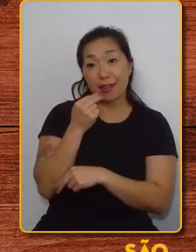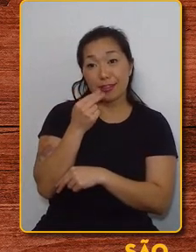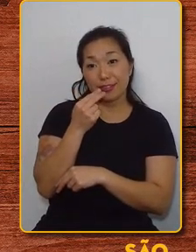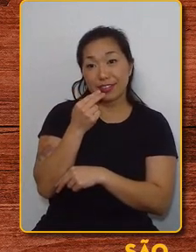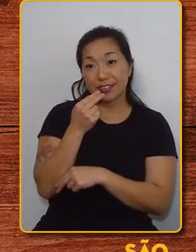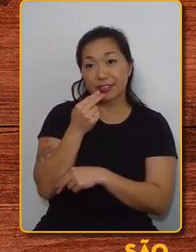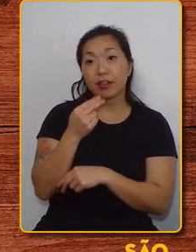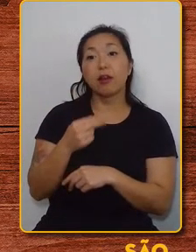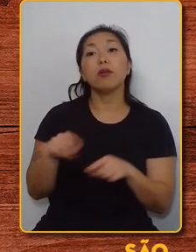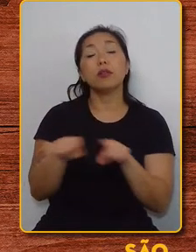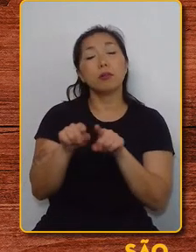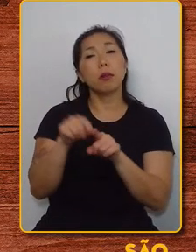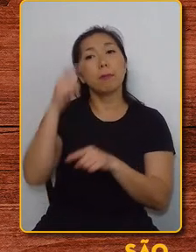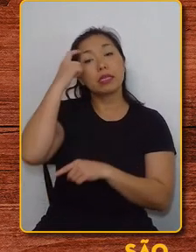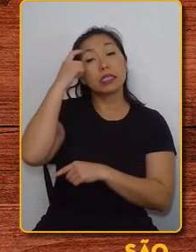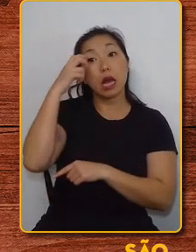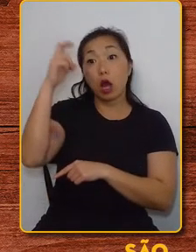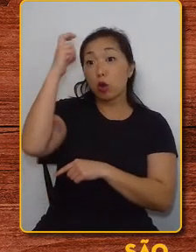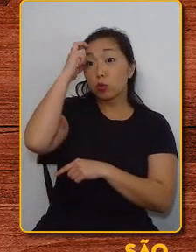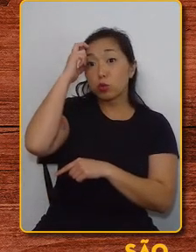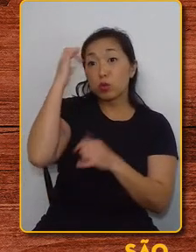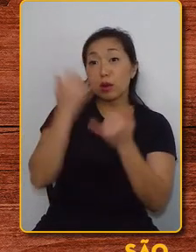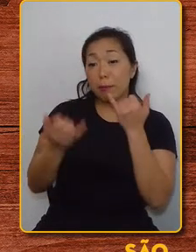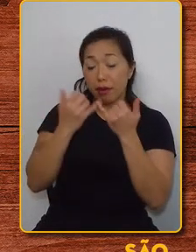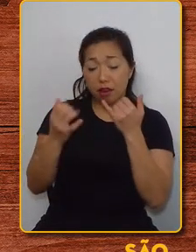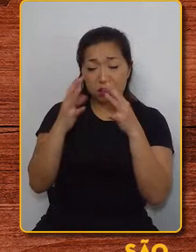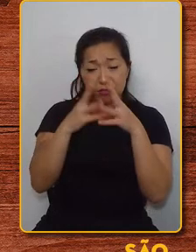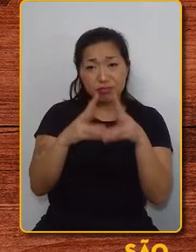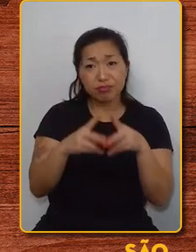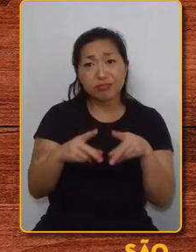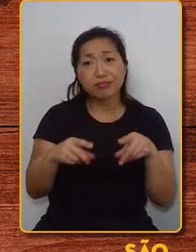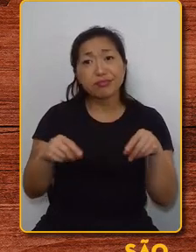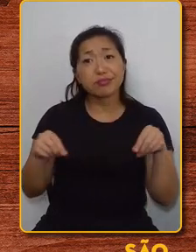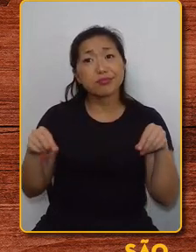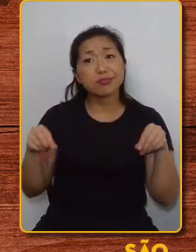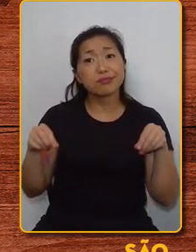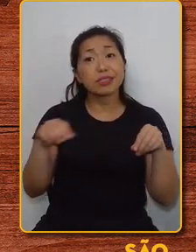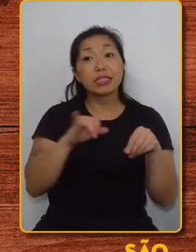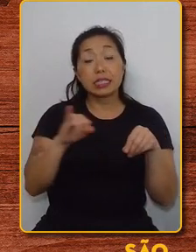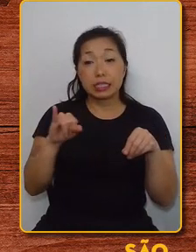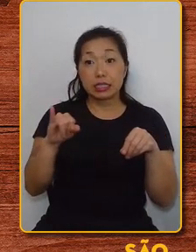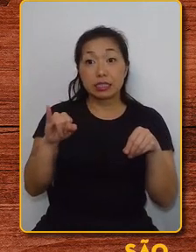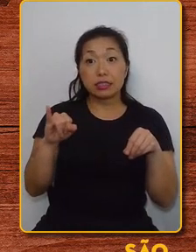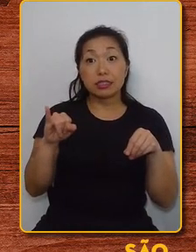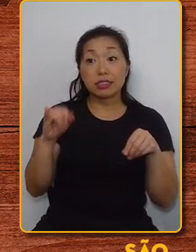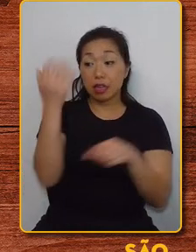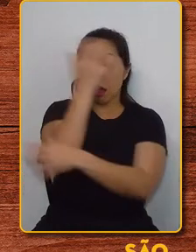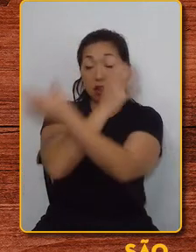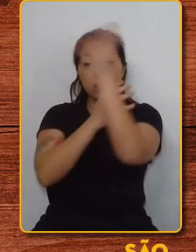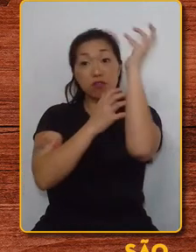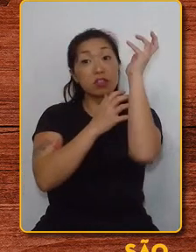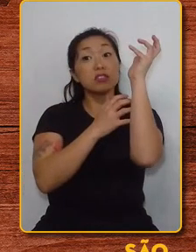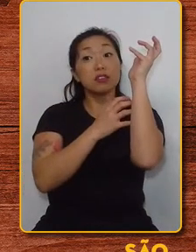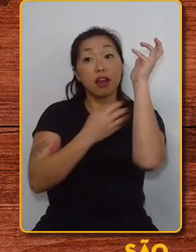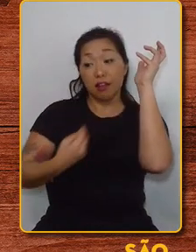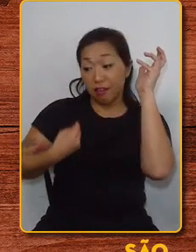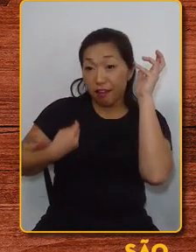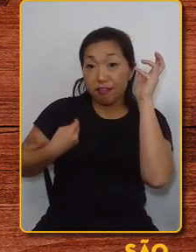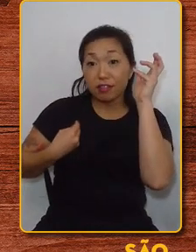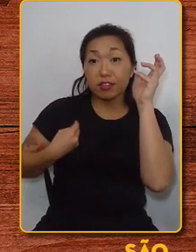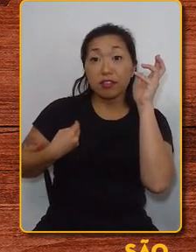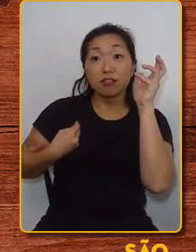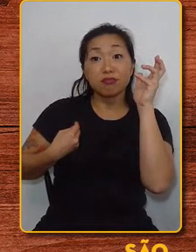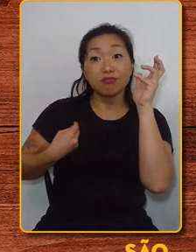né? Se a gente não tiver a biodiversidade da natureza, parece que a cultura, como você colocou, se